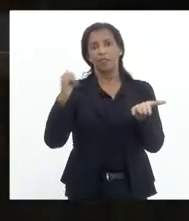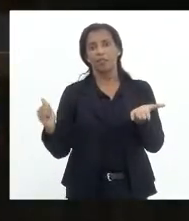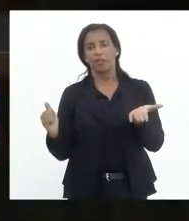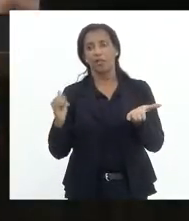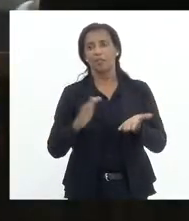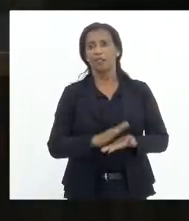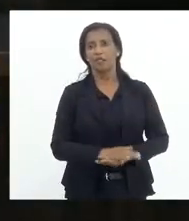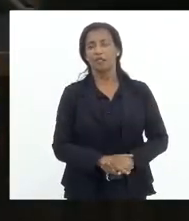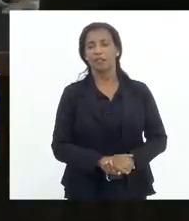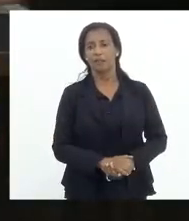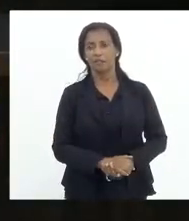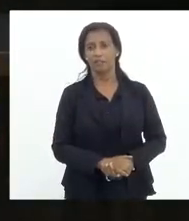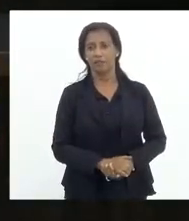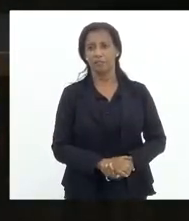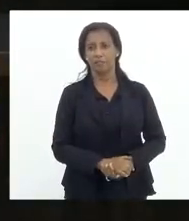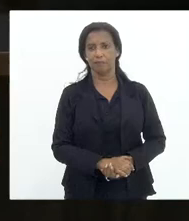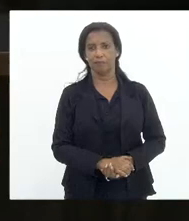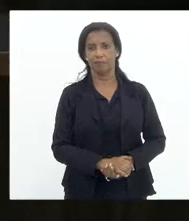presidentes aparecer